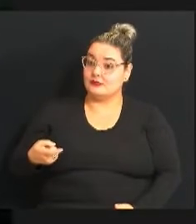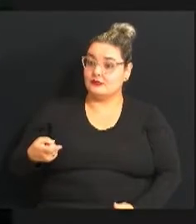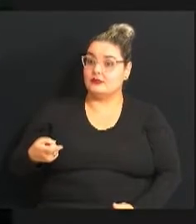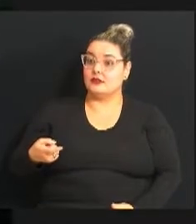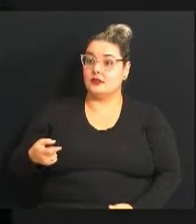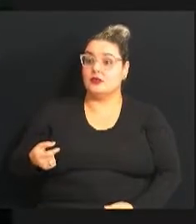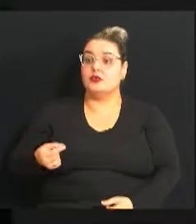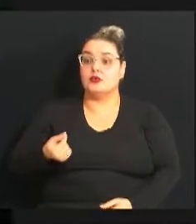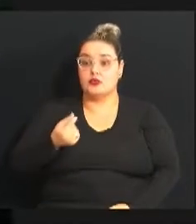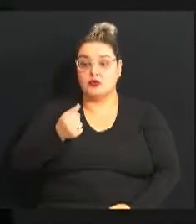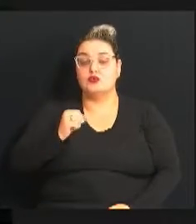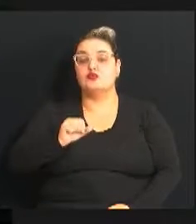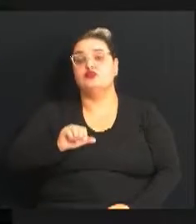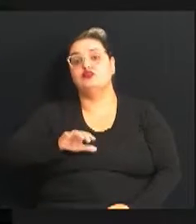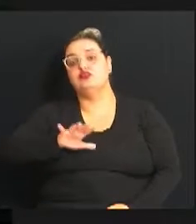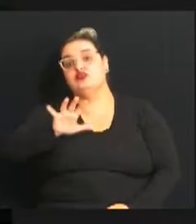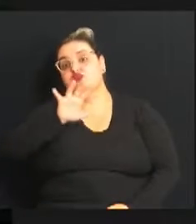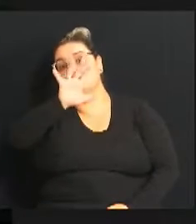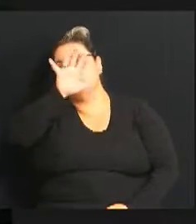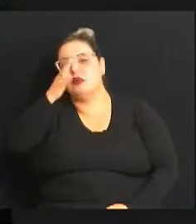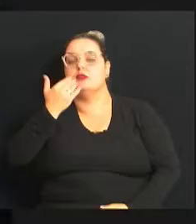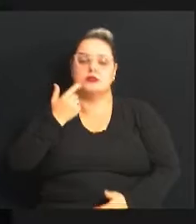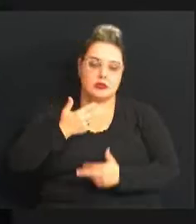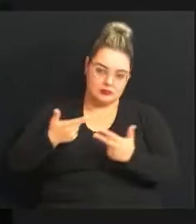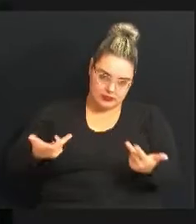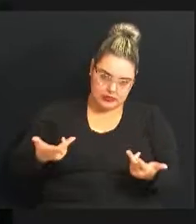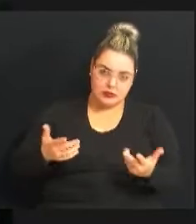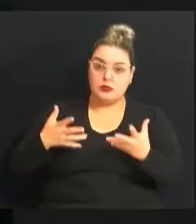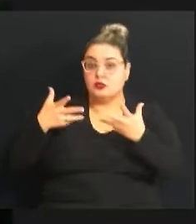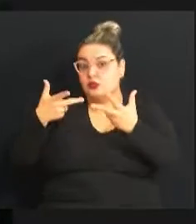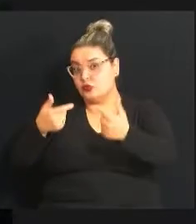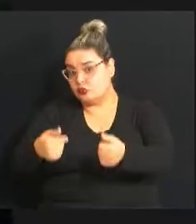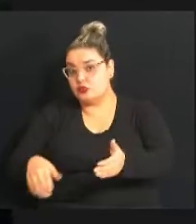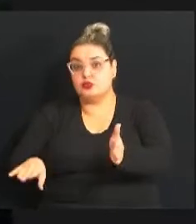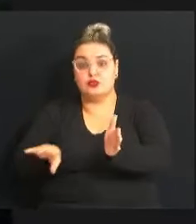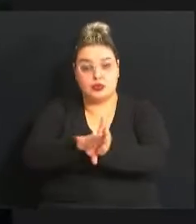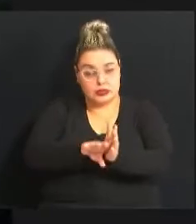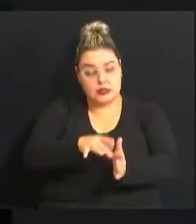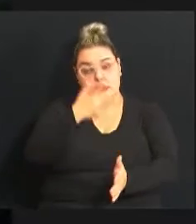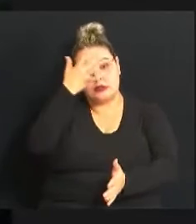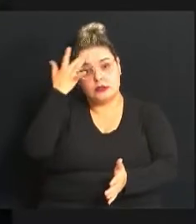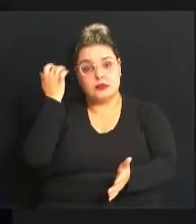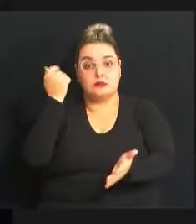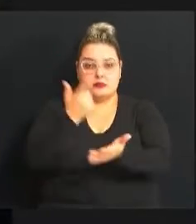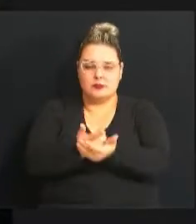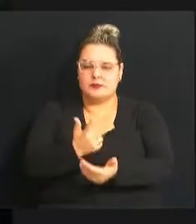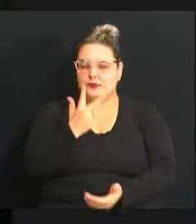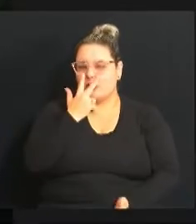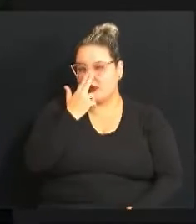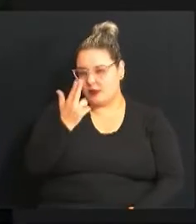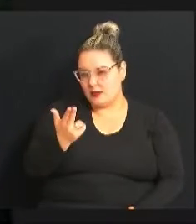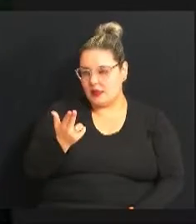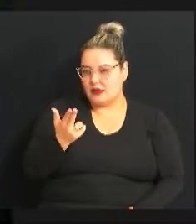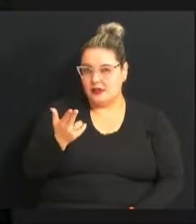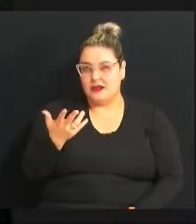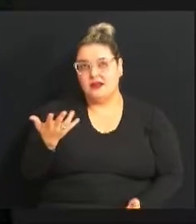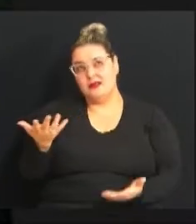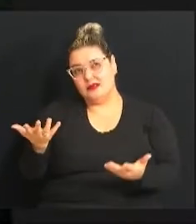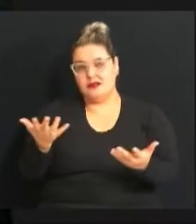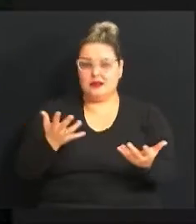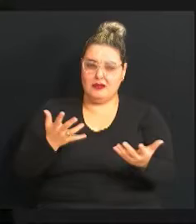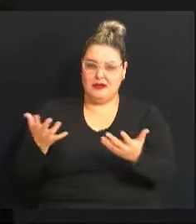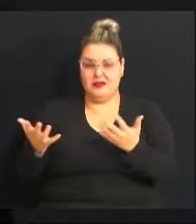dos alimentos também. Então, tudo isso acaba chegando no consumidor, apesar de parecer um universo meio